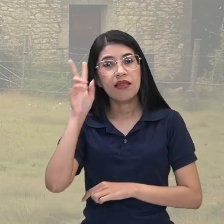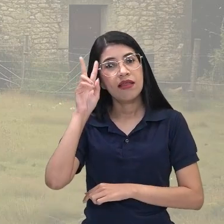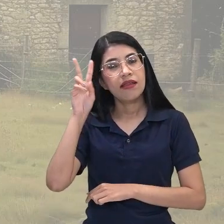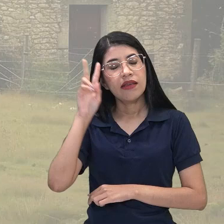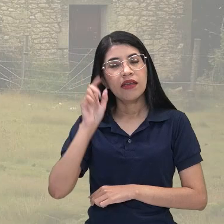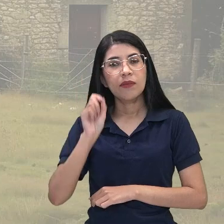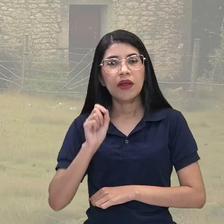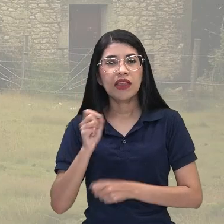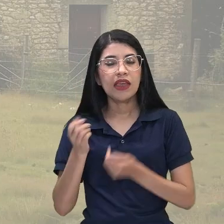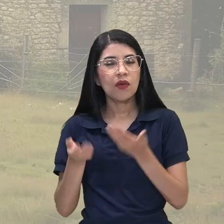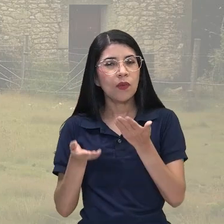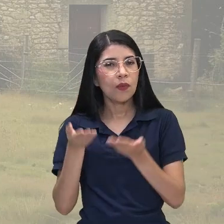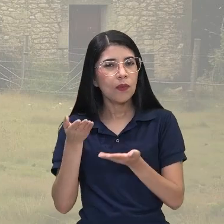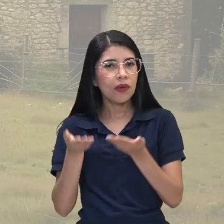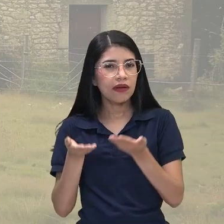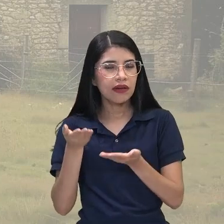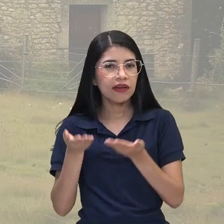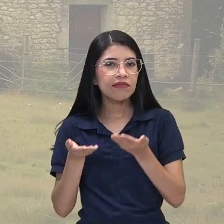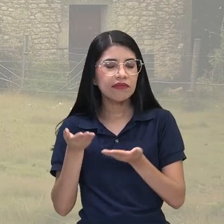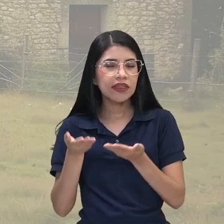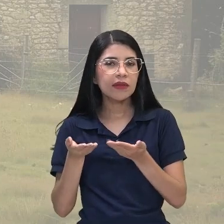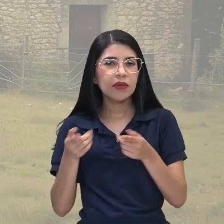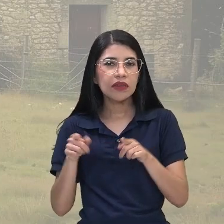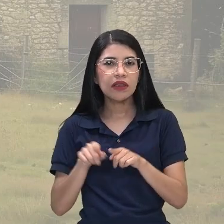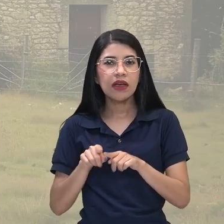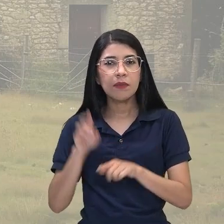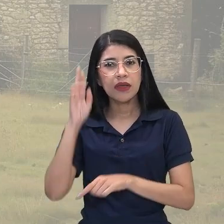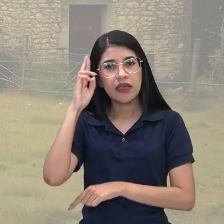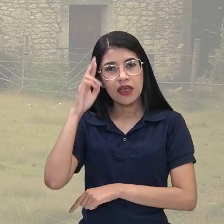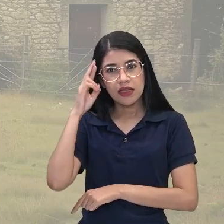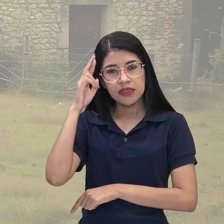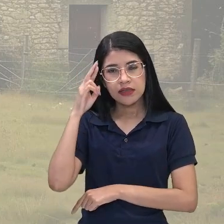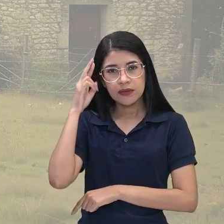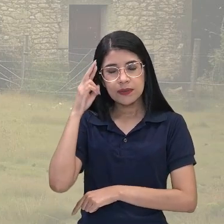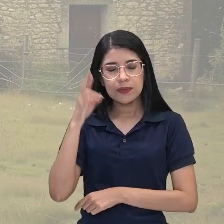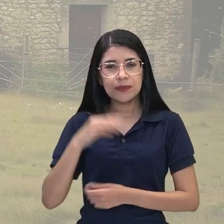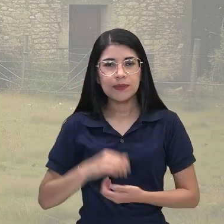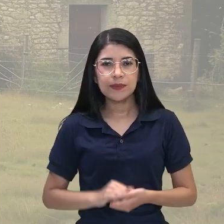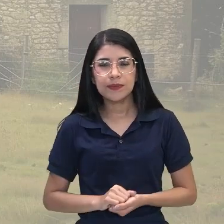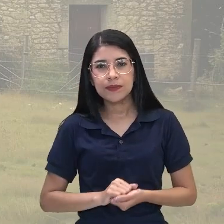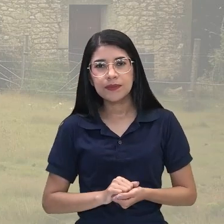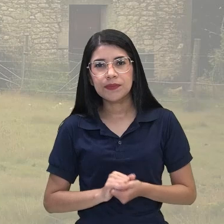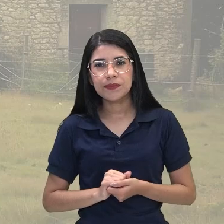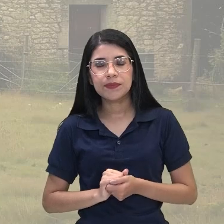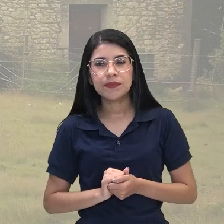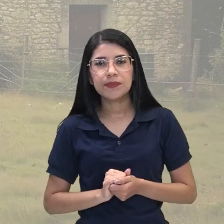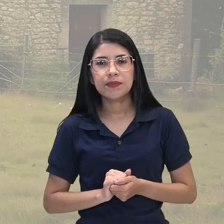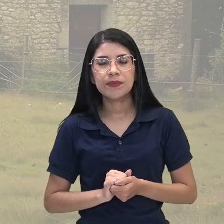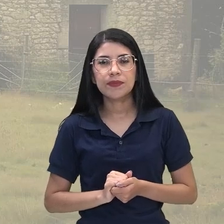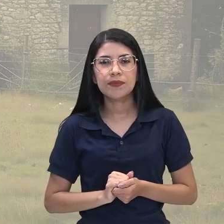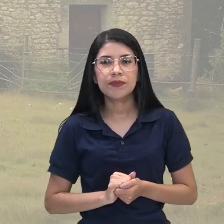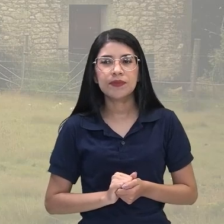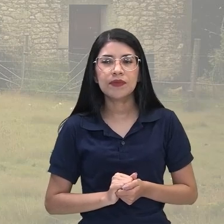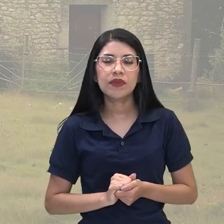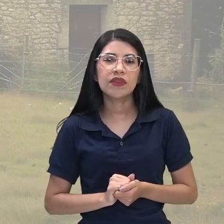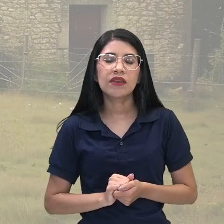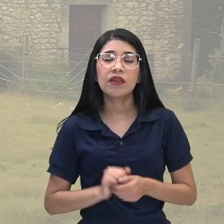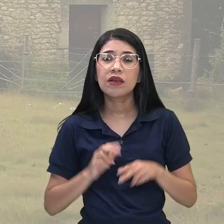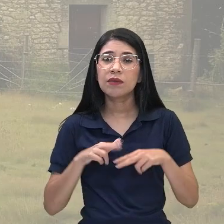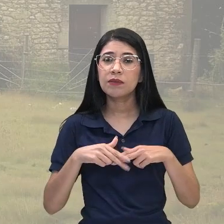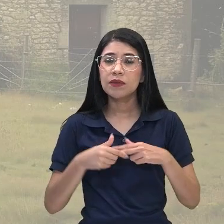em equilíbrio e racionalidade. Por conta disso, o